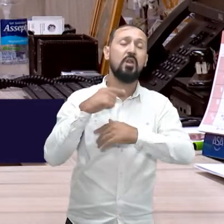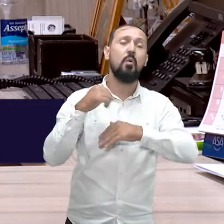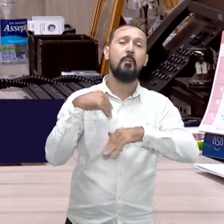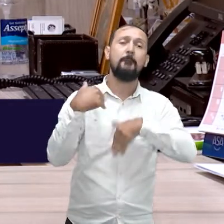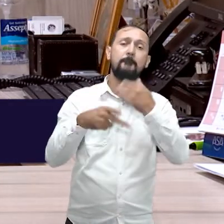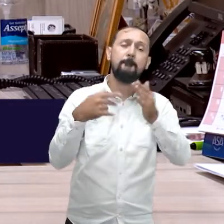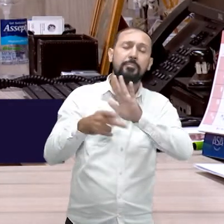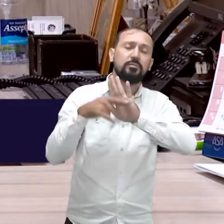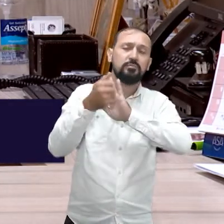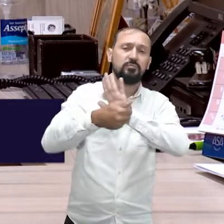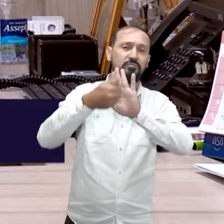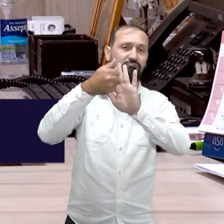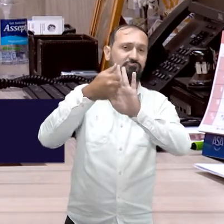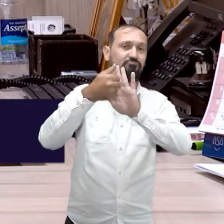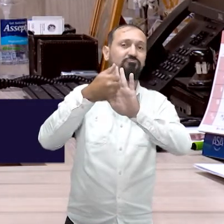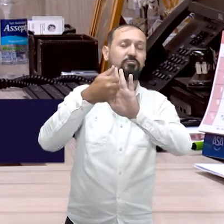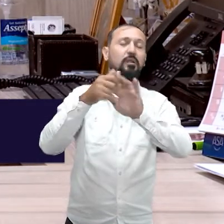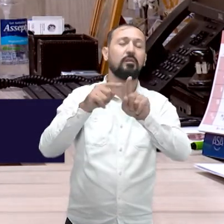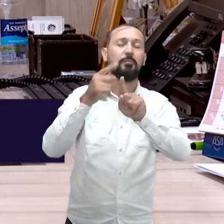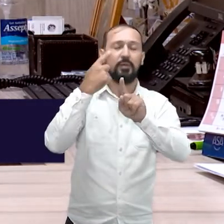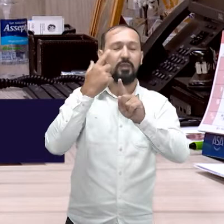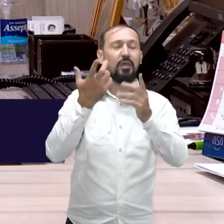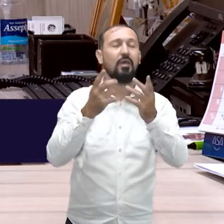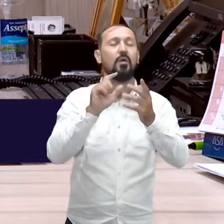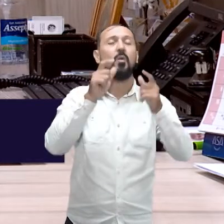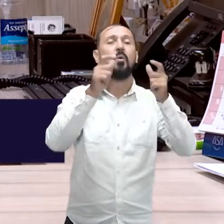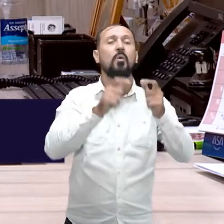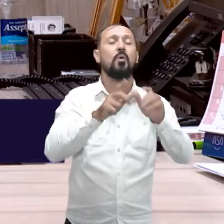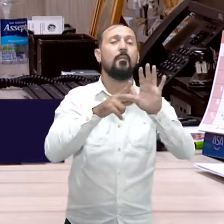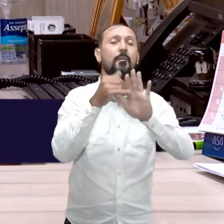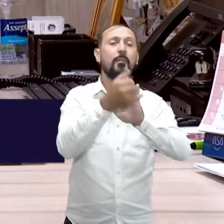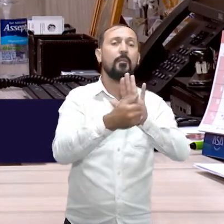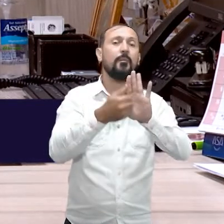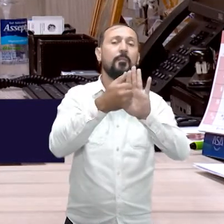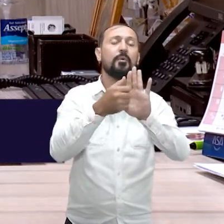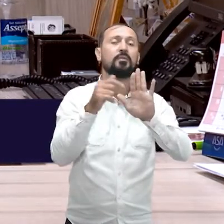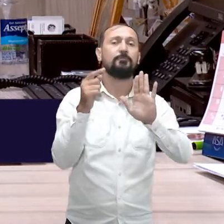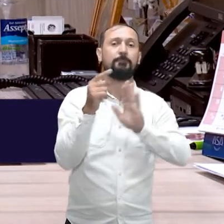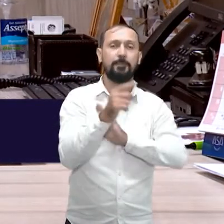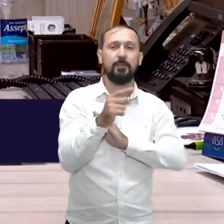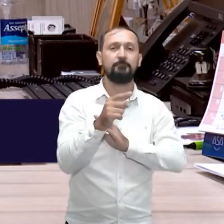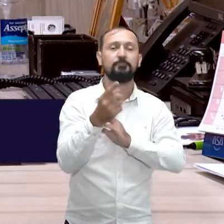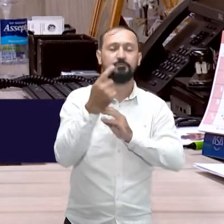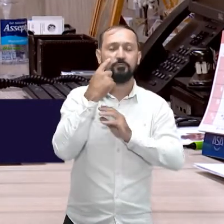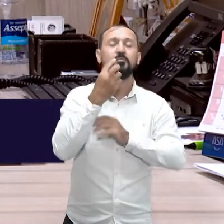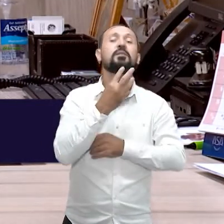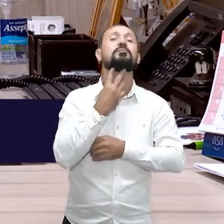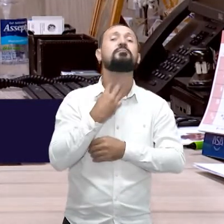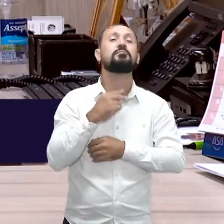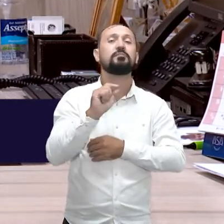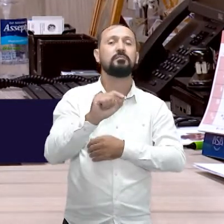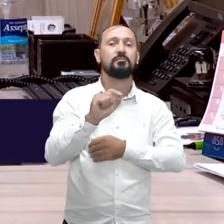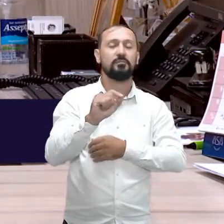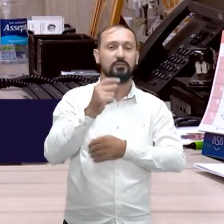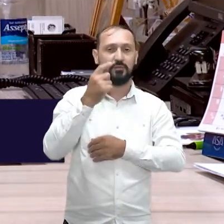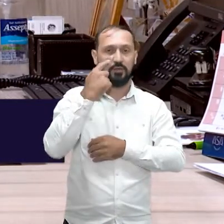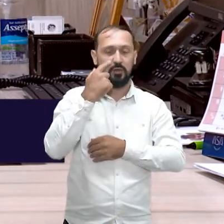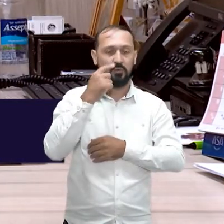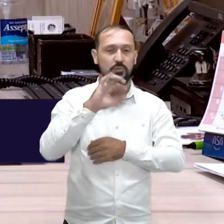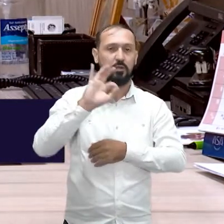que ajudaram a desenvolver o projeto, e também o nosso espelho, que foi um dos projetos a